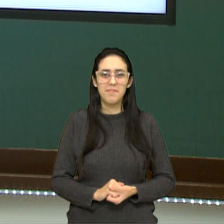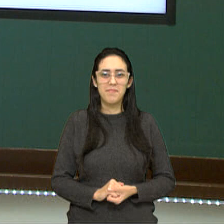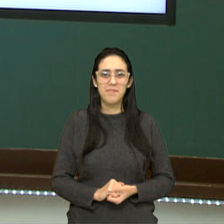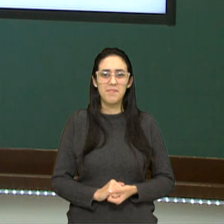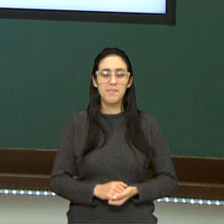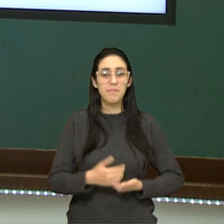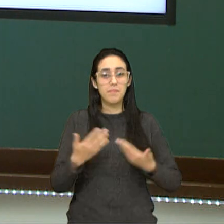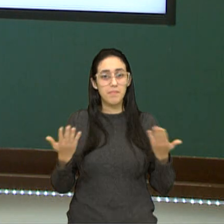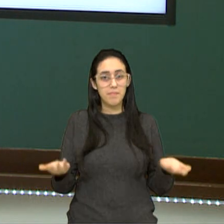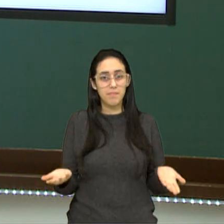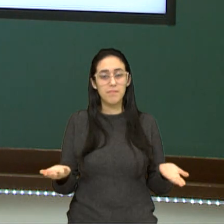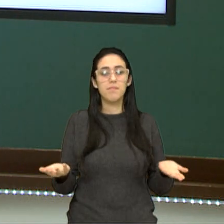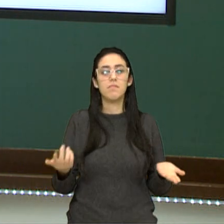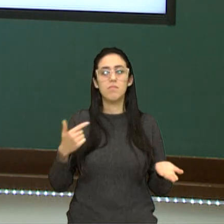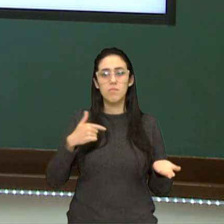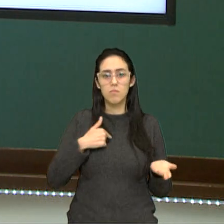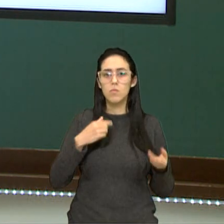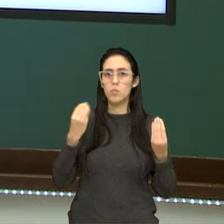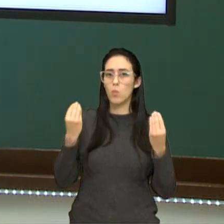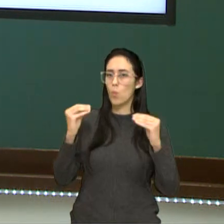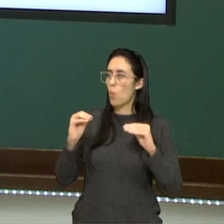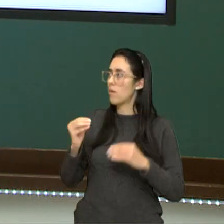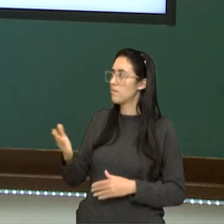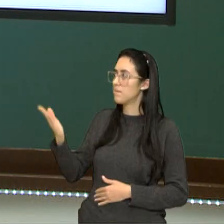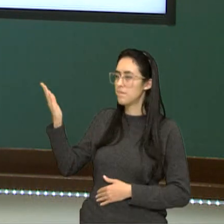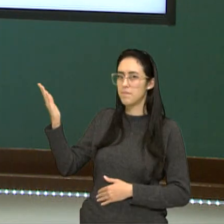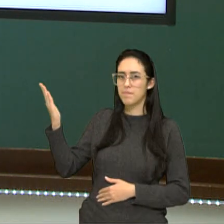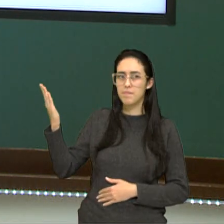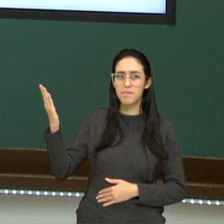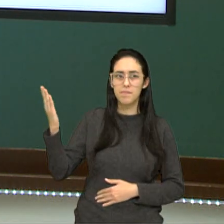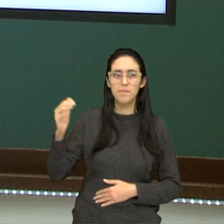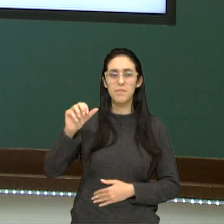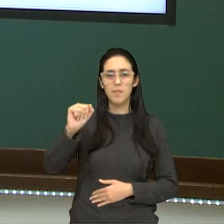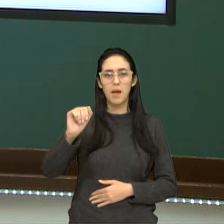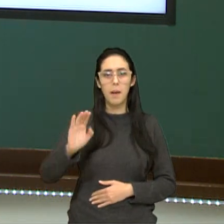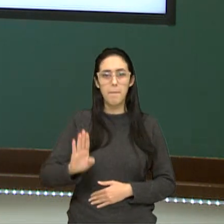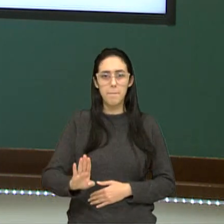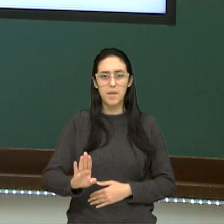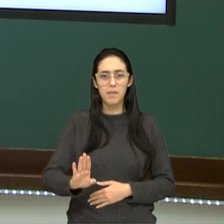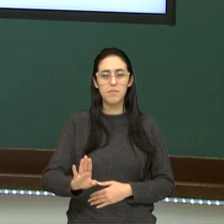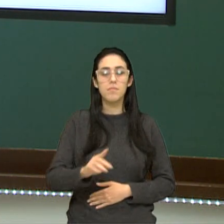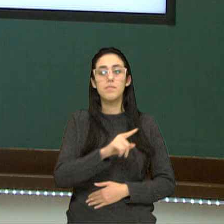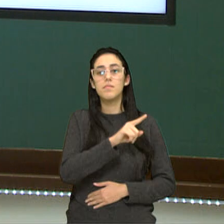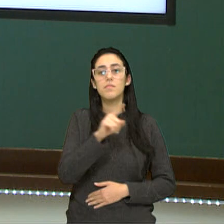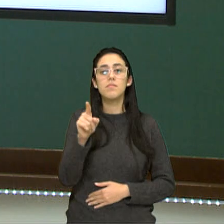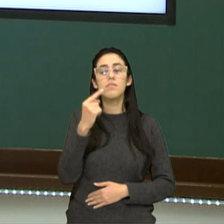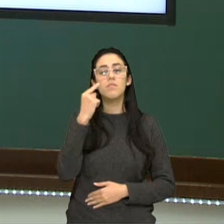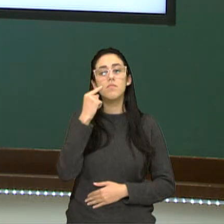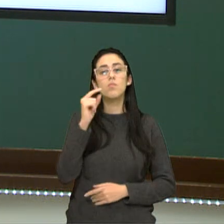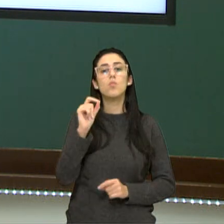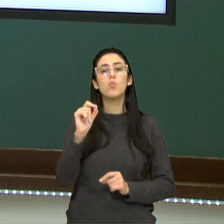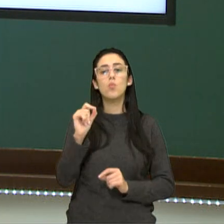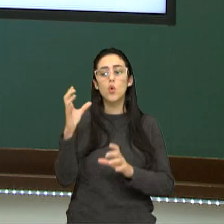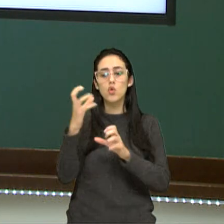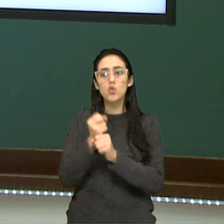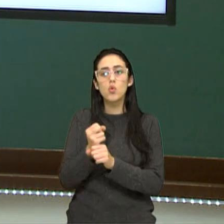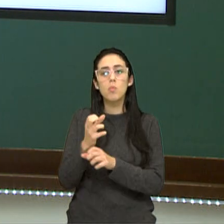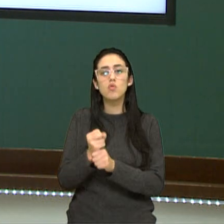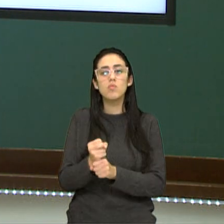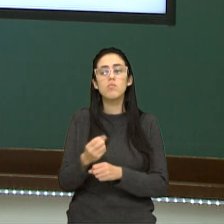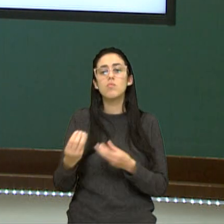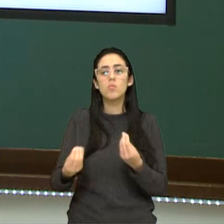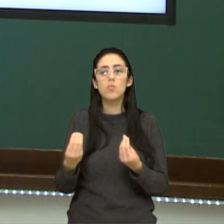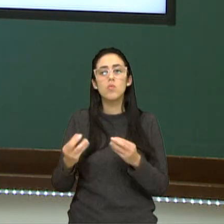Então, a professora Anne deixou aqui 2 polinômios, polinômio P e polinômio Q, e pediu que você determinasse ali a soma deles e